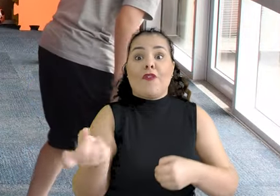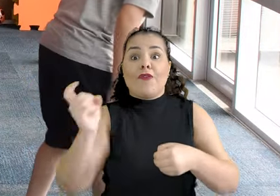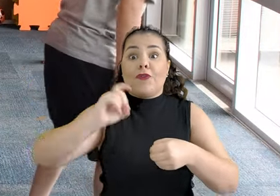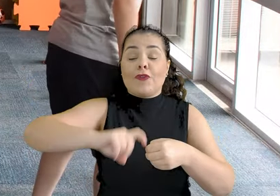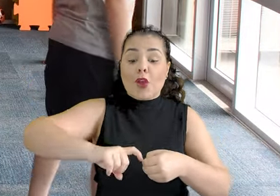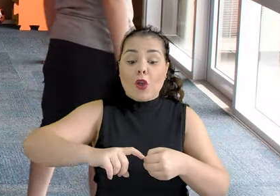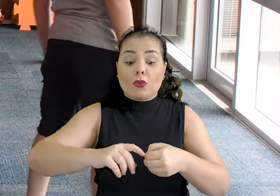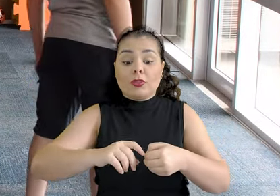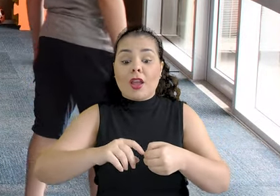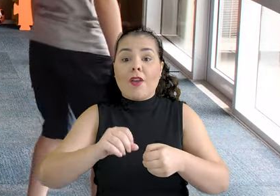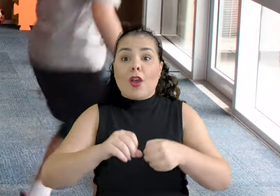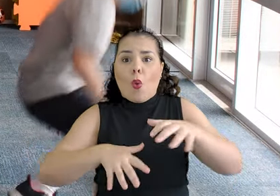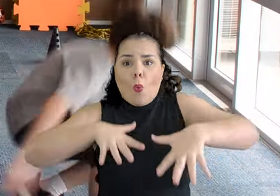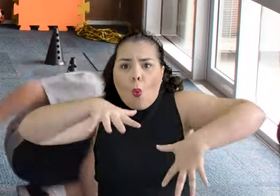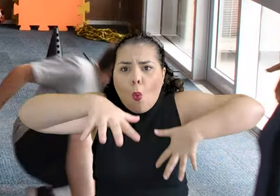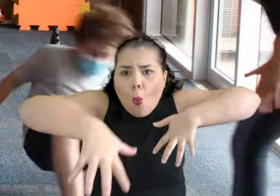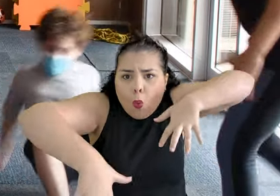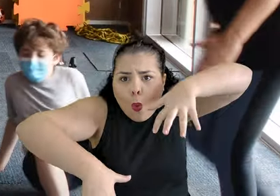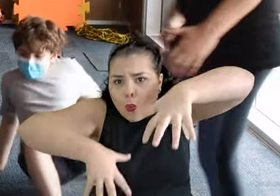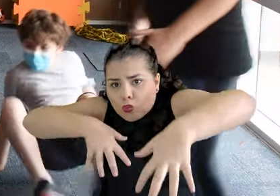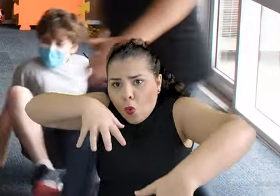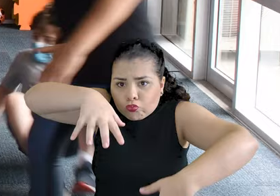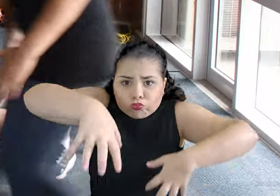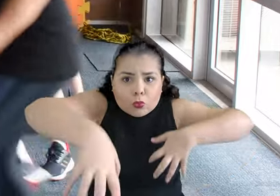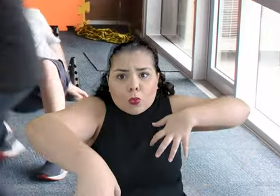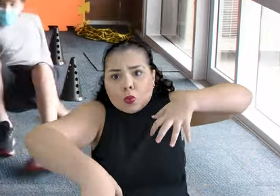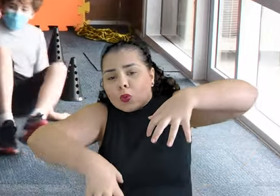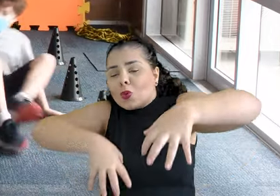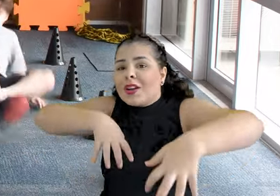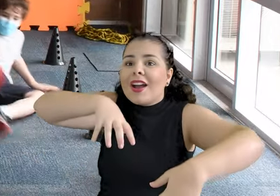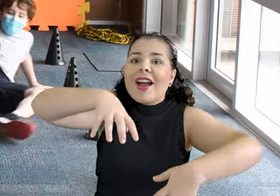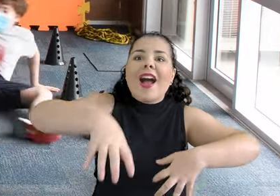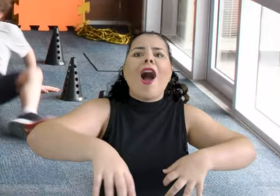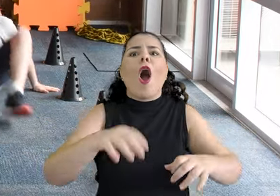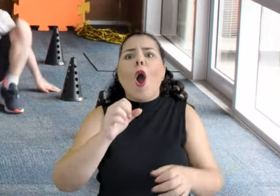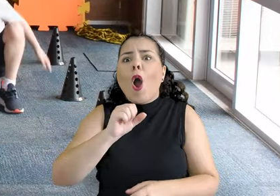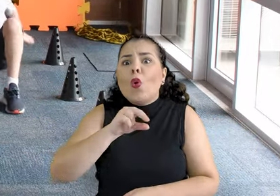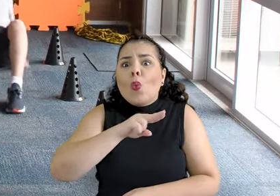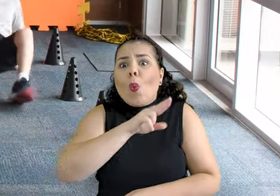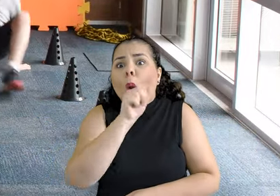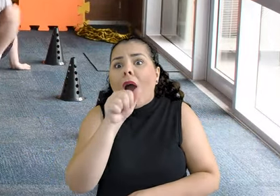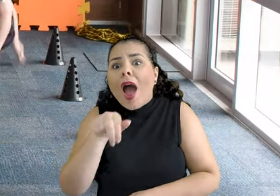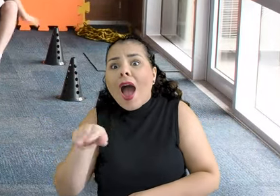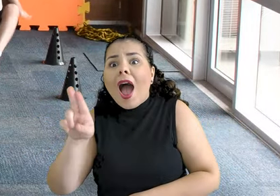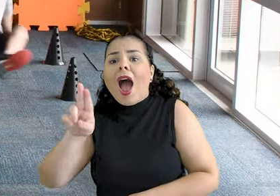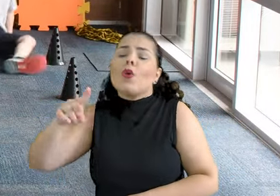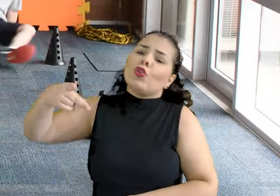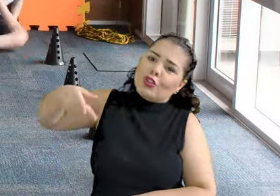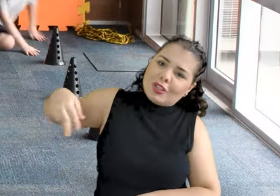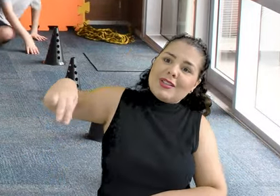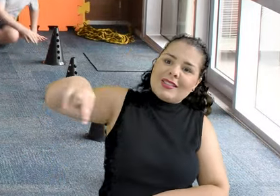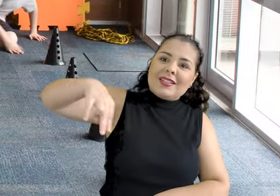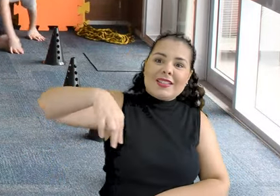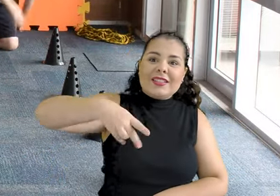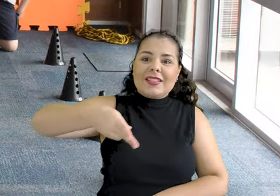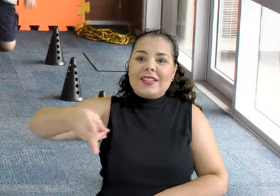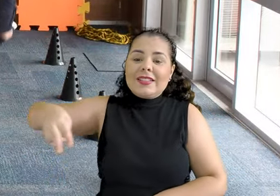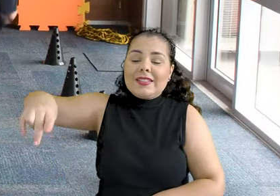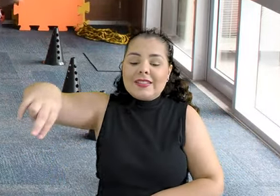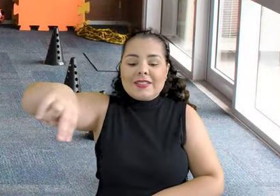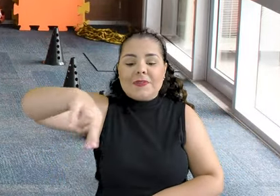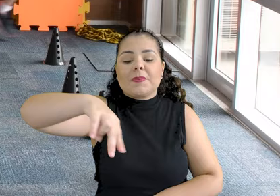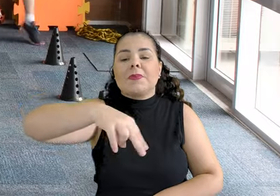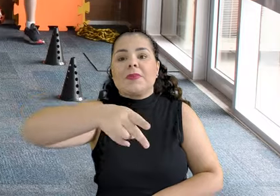de caranguejo. Cadê o caranguejo, gente boa? Nossa, que maravilhoso